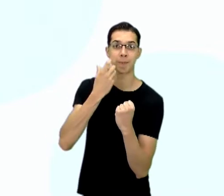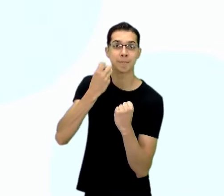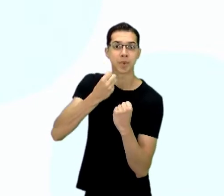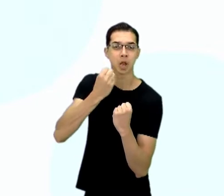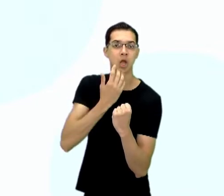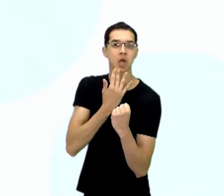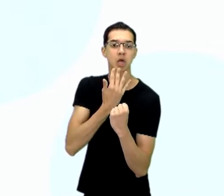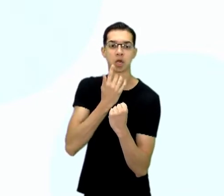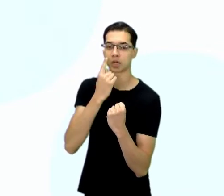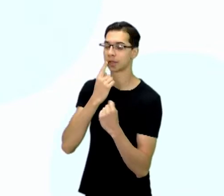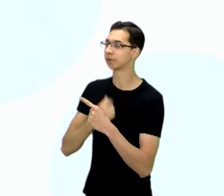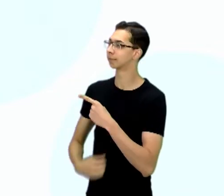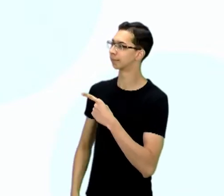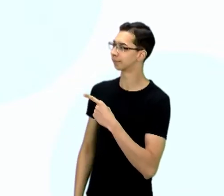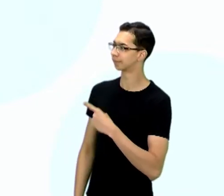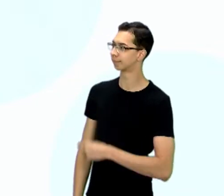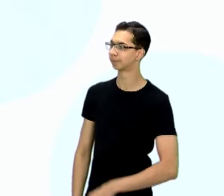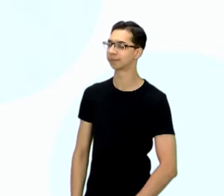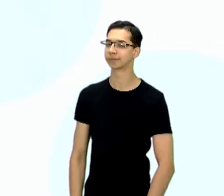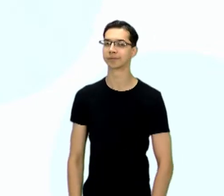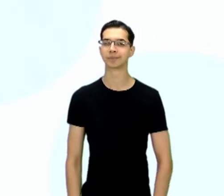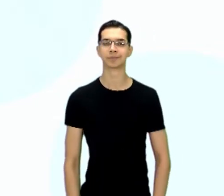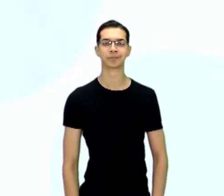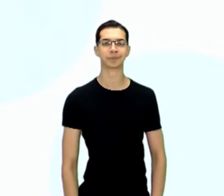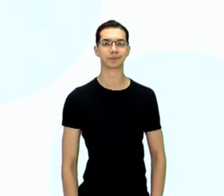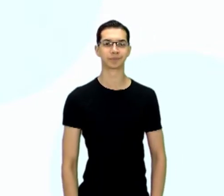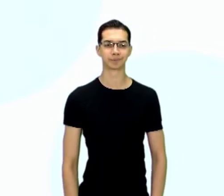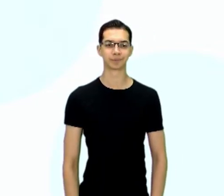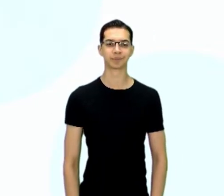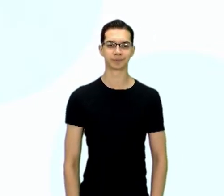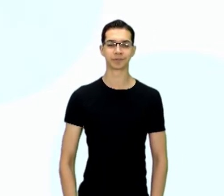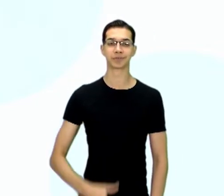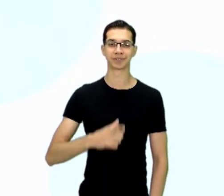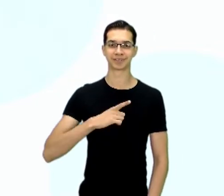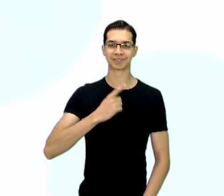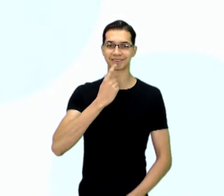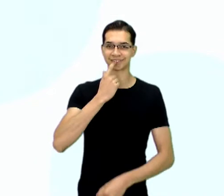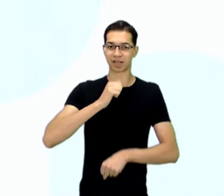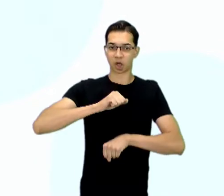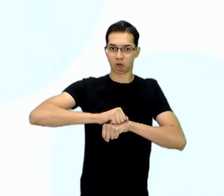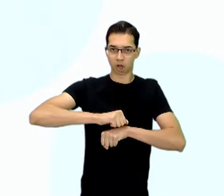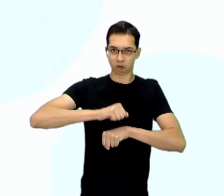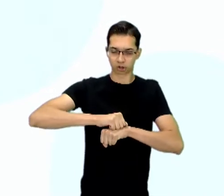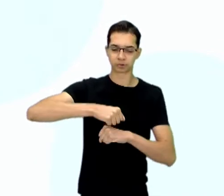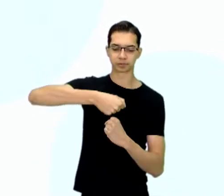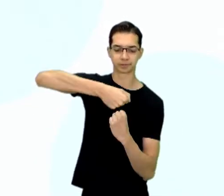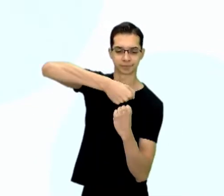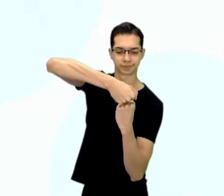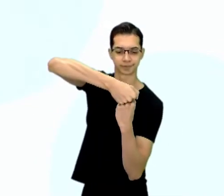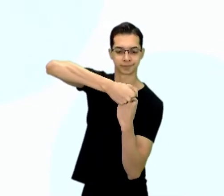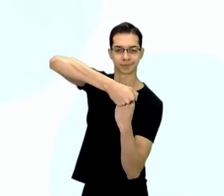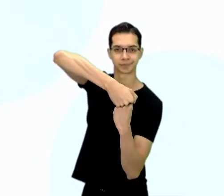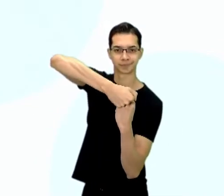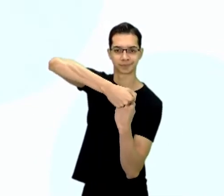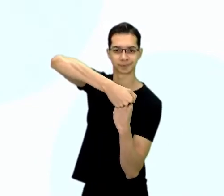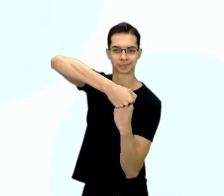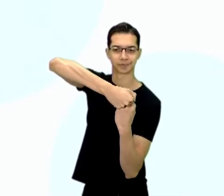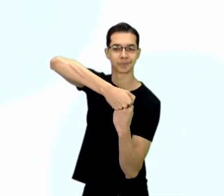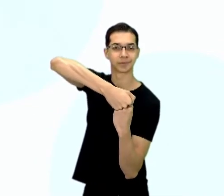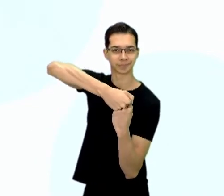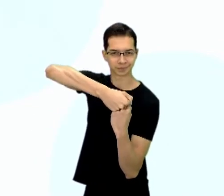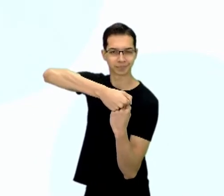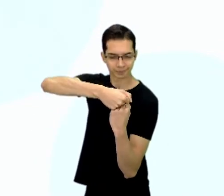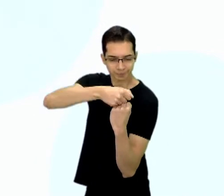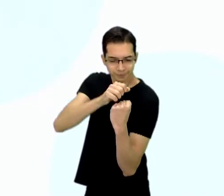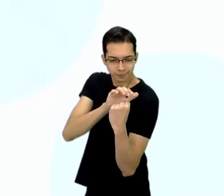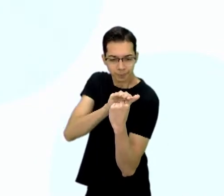branca, né, que seria aqui, olha, entre um osso e outro, que a gente chama aí de cartilagem. Essa